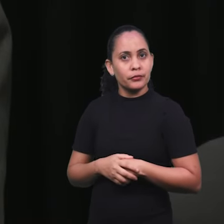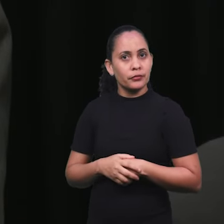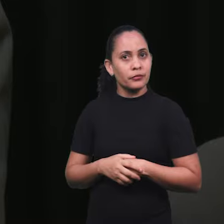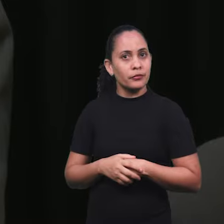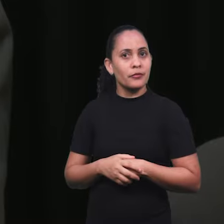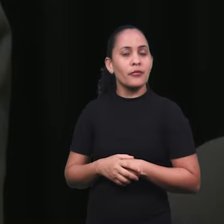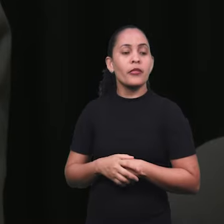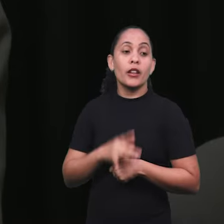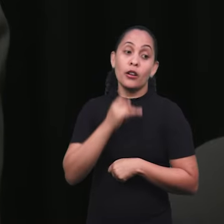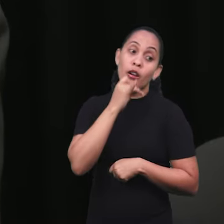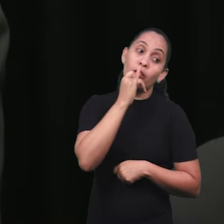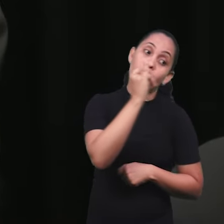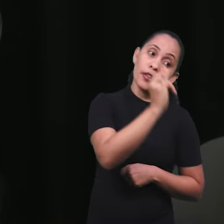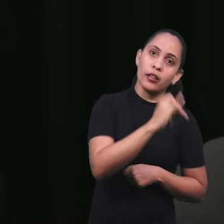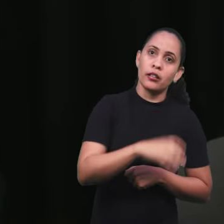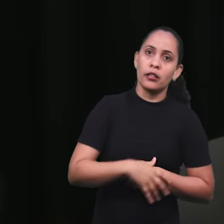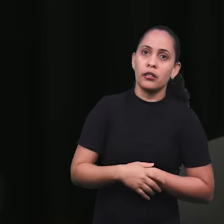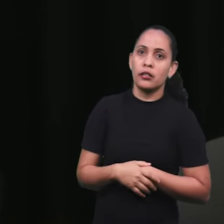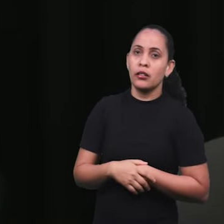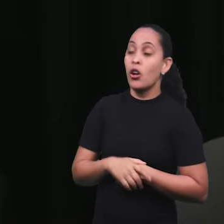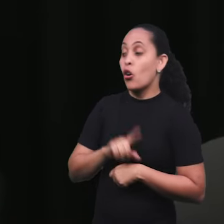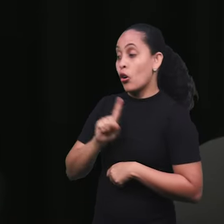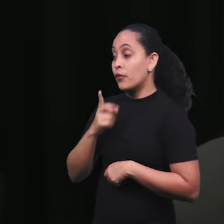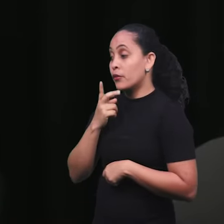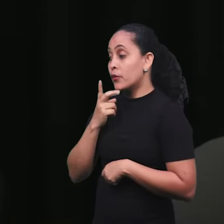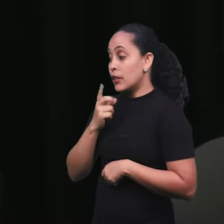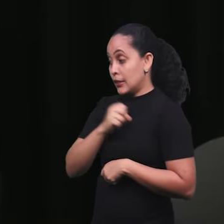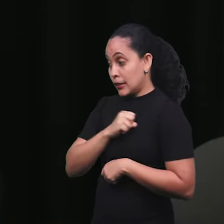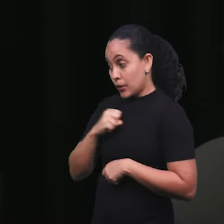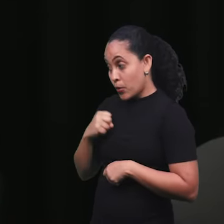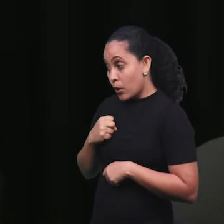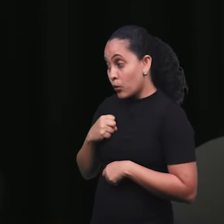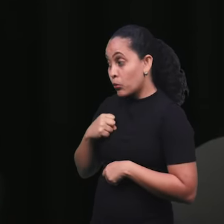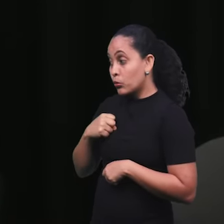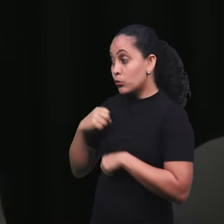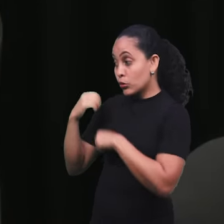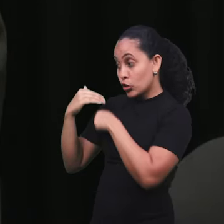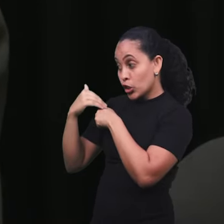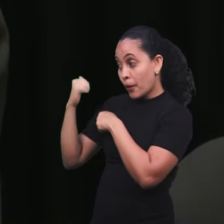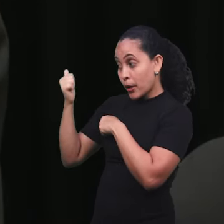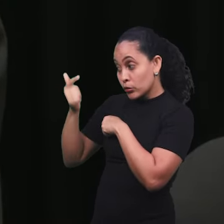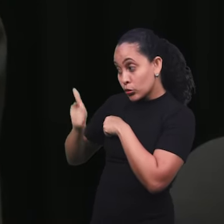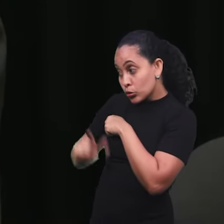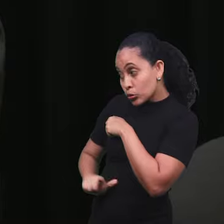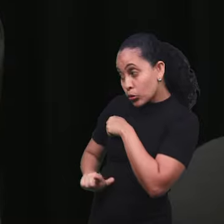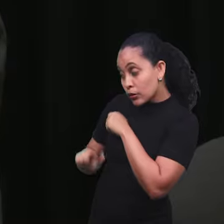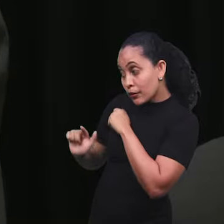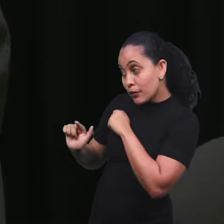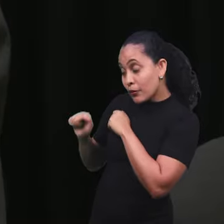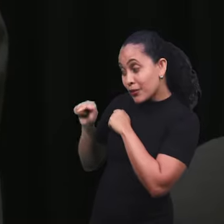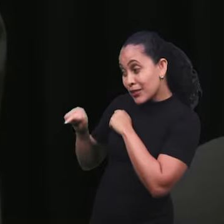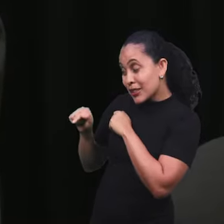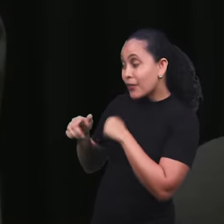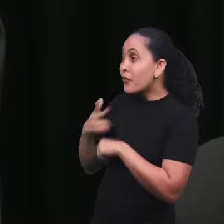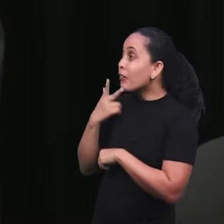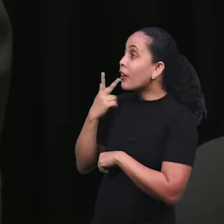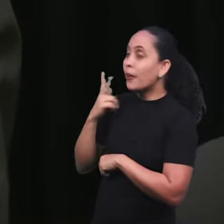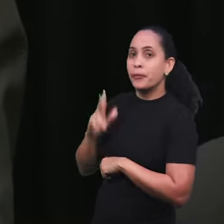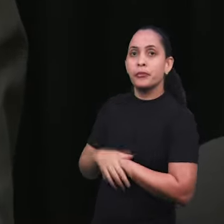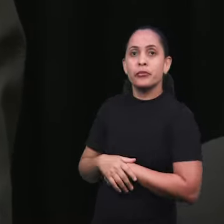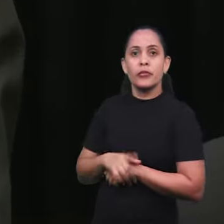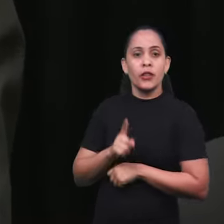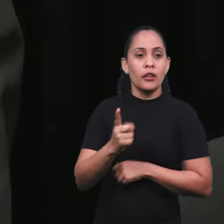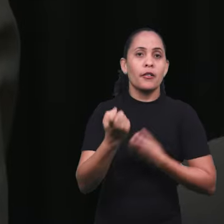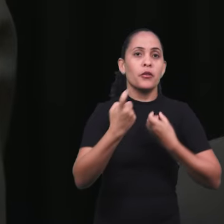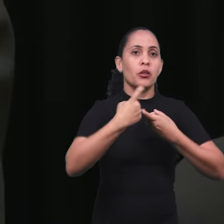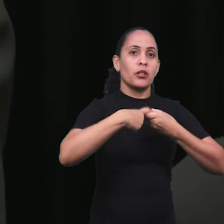ali é o Espírito Santo. Vai, fala, Senhor, porque o teu servo ouve. Então o Espírito Santo começou a operar já, porque